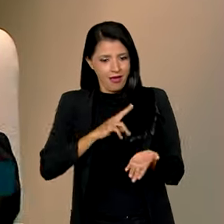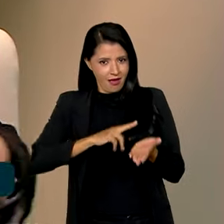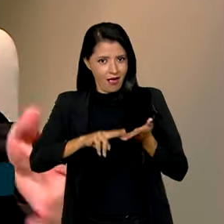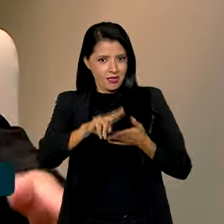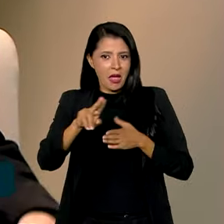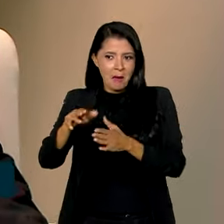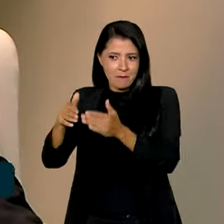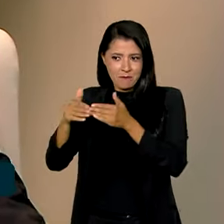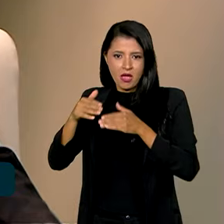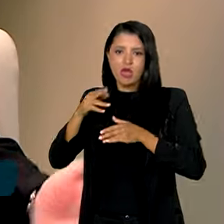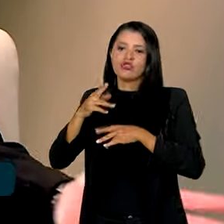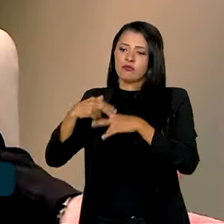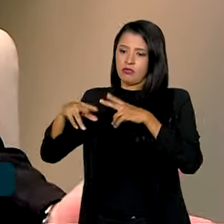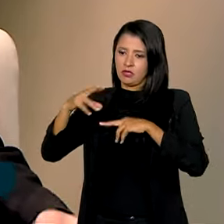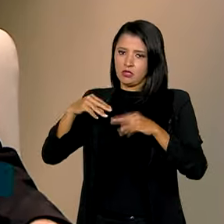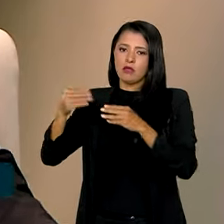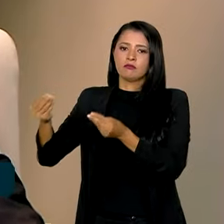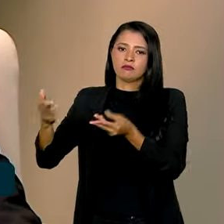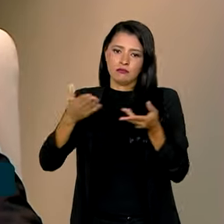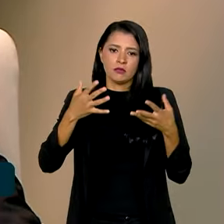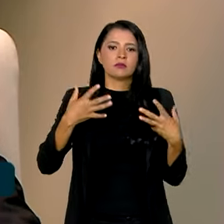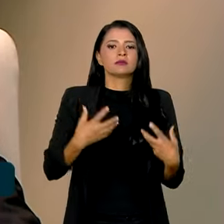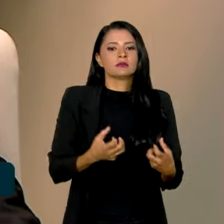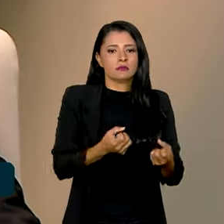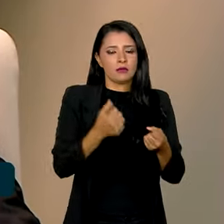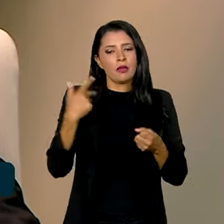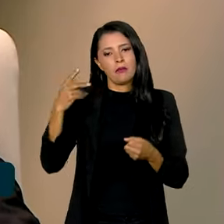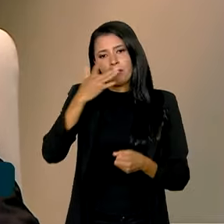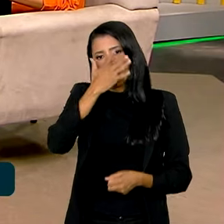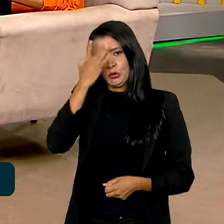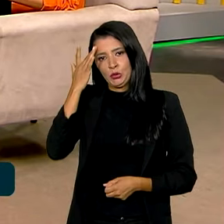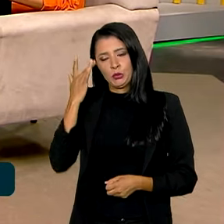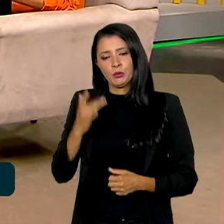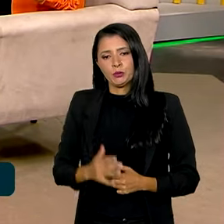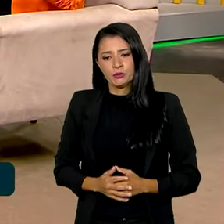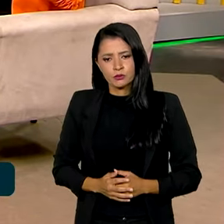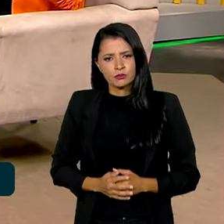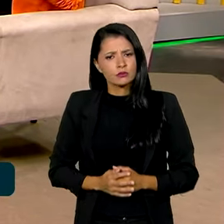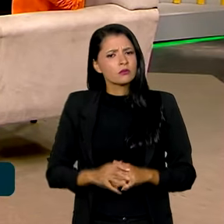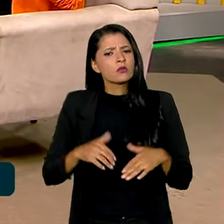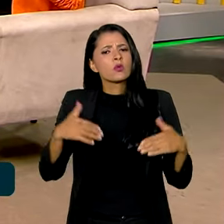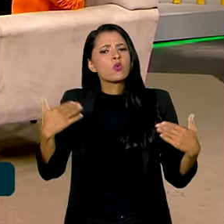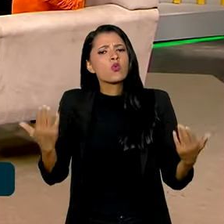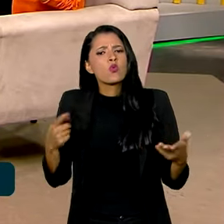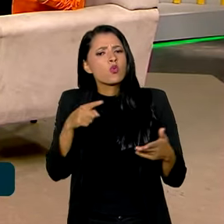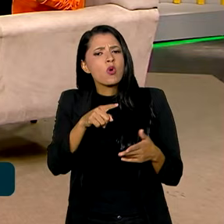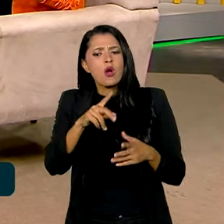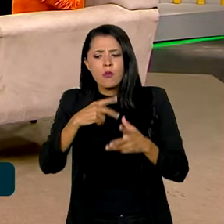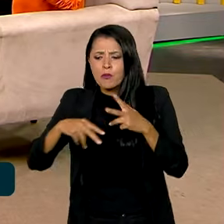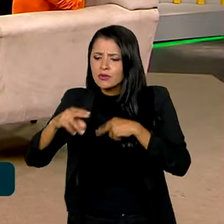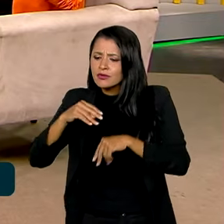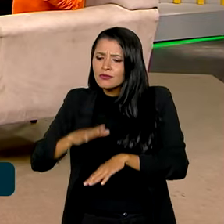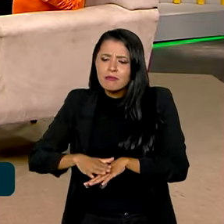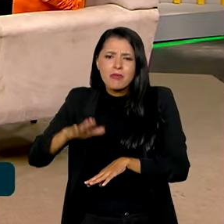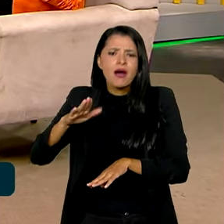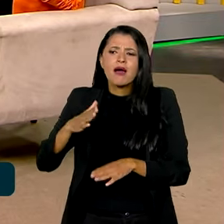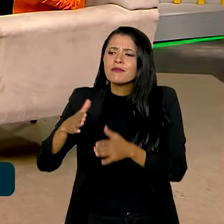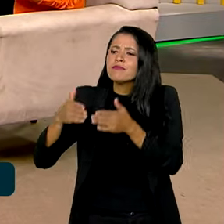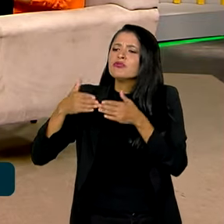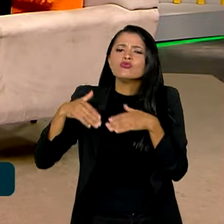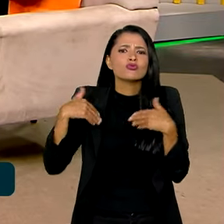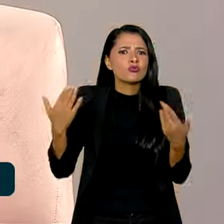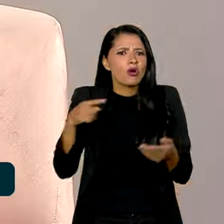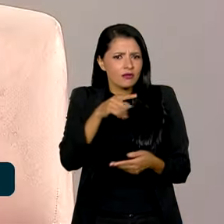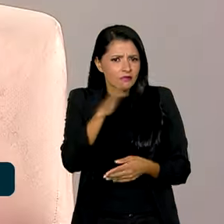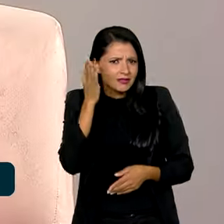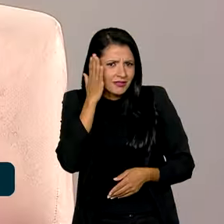pedem presentes, elas são encaminhadas e são adotadas pelas pessoas. Quais que são os presentes mais pedidos, assim, vocês